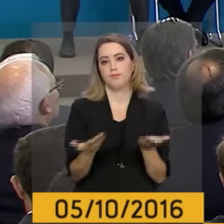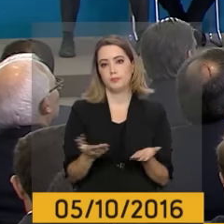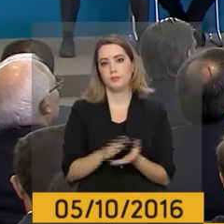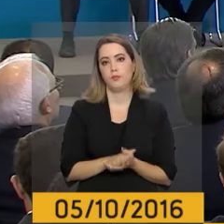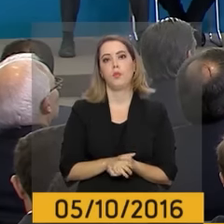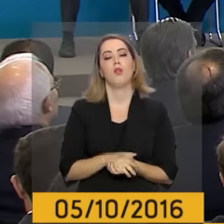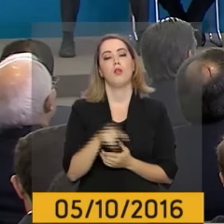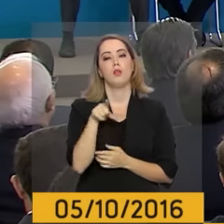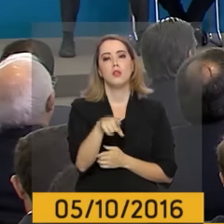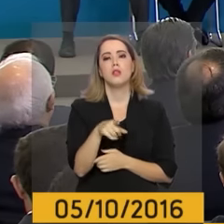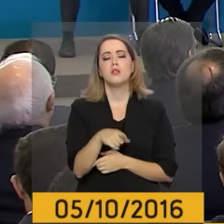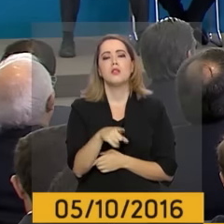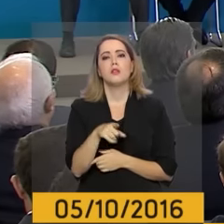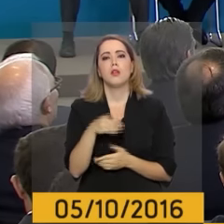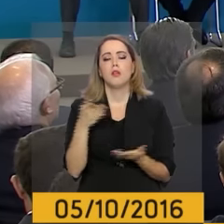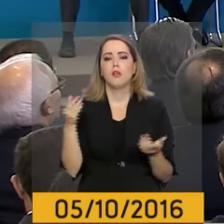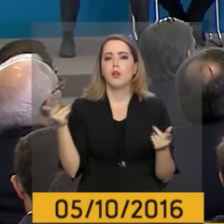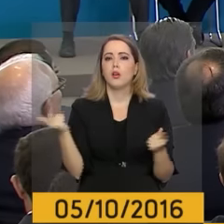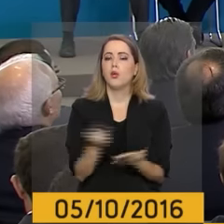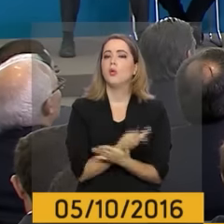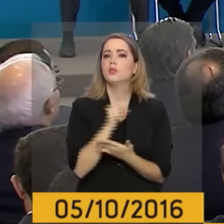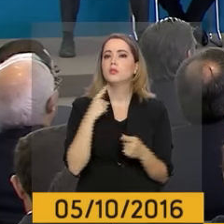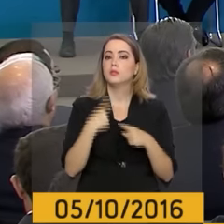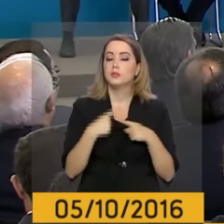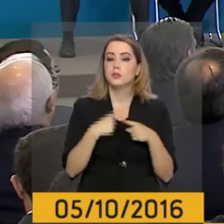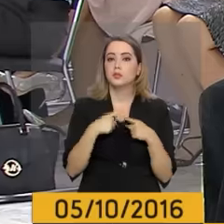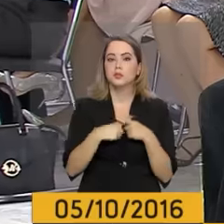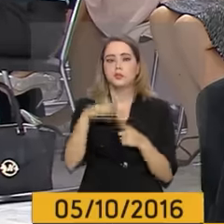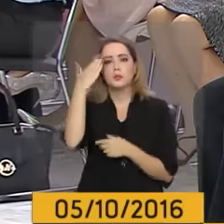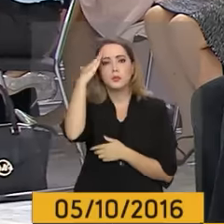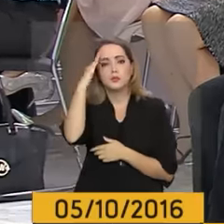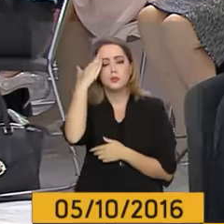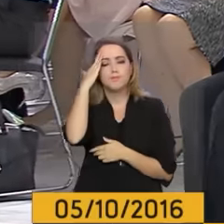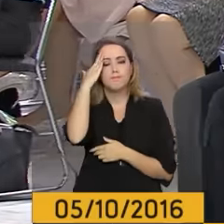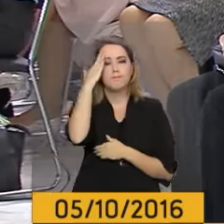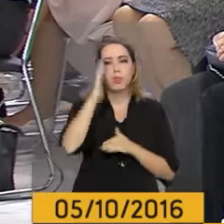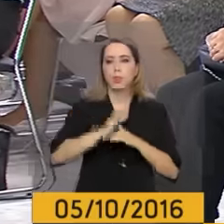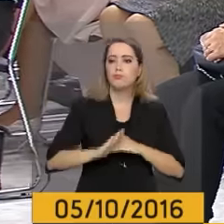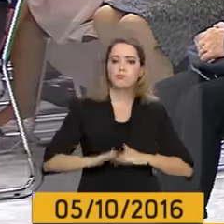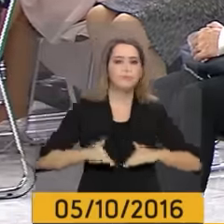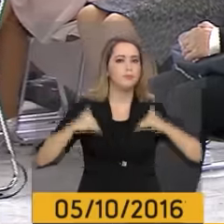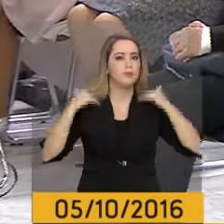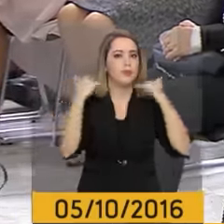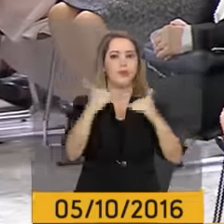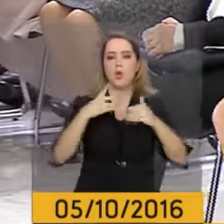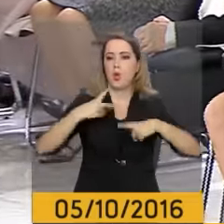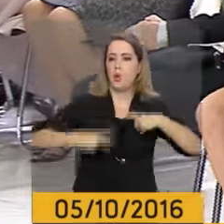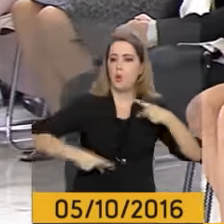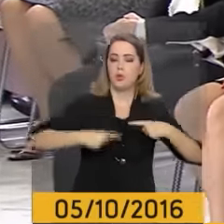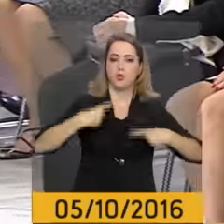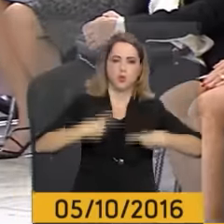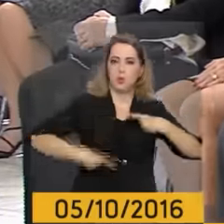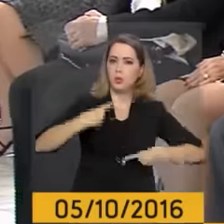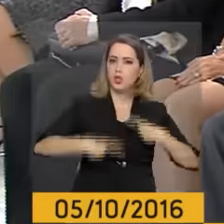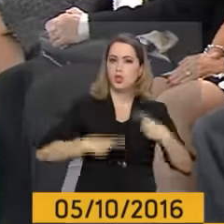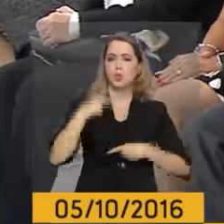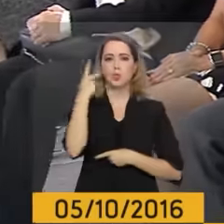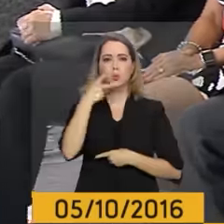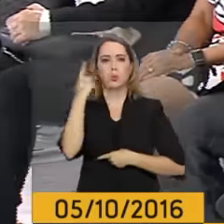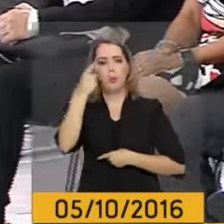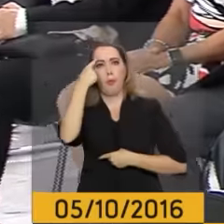deve à compreensão, acima de qualquer partido político, acima de qualquer ideologia, da compreensão da